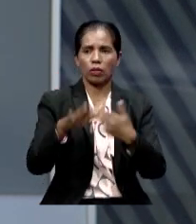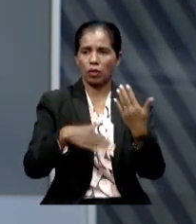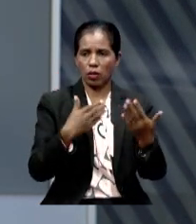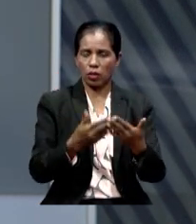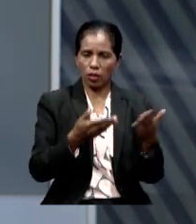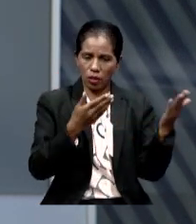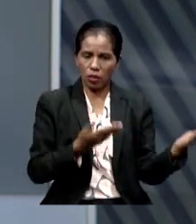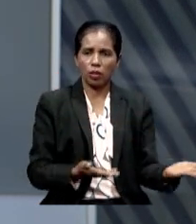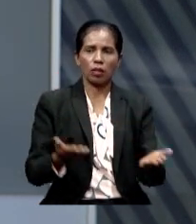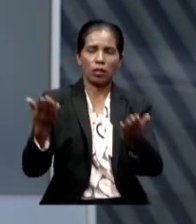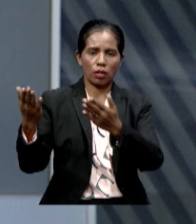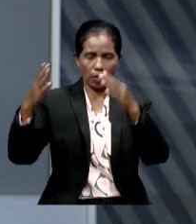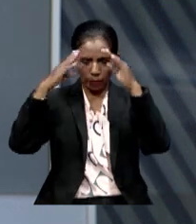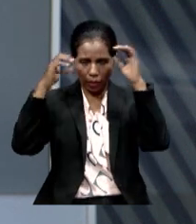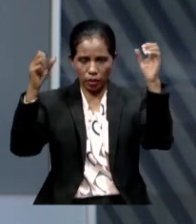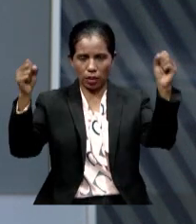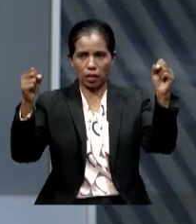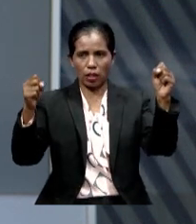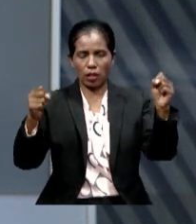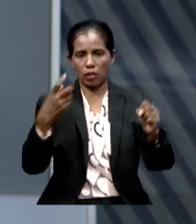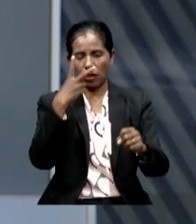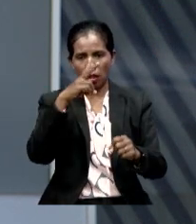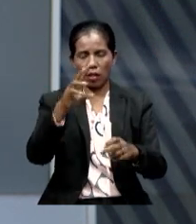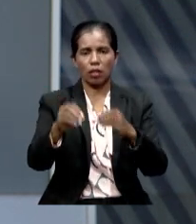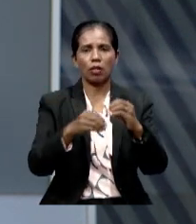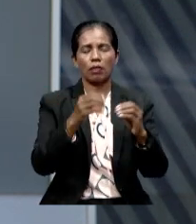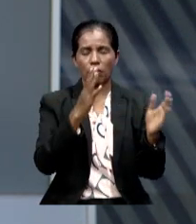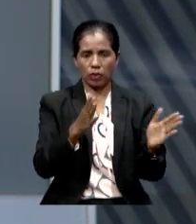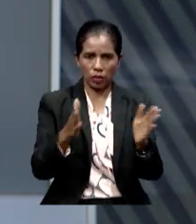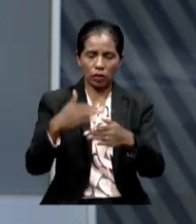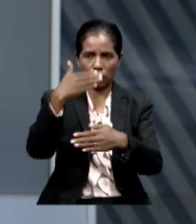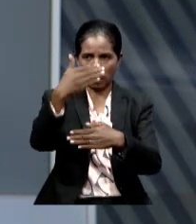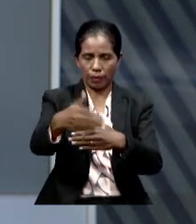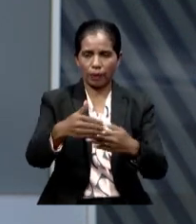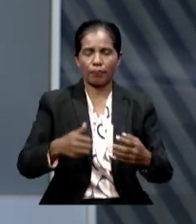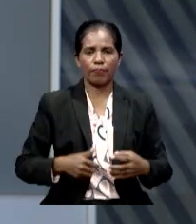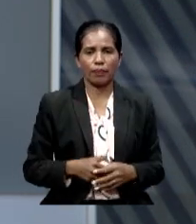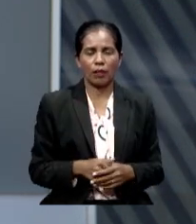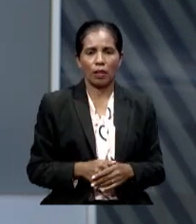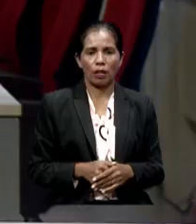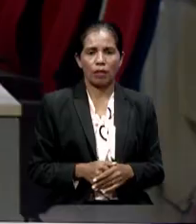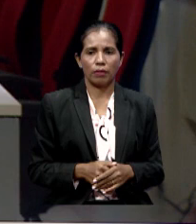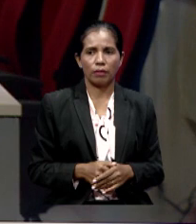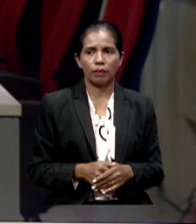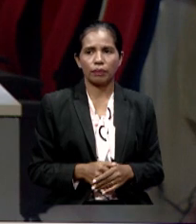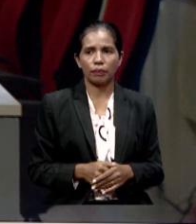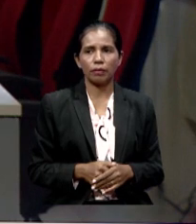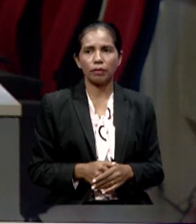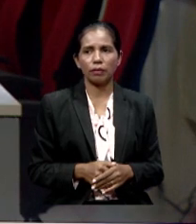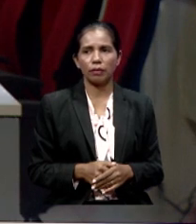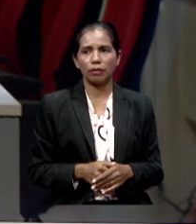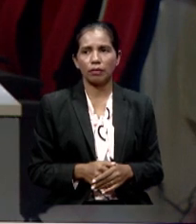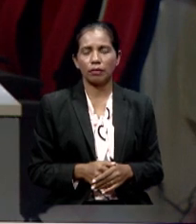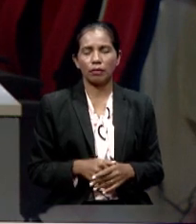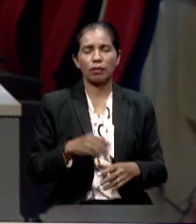ao Presidente da República a atuar o processo do Irwain. Oh, no